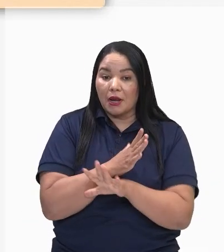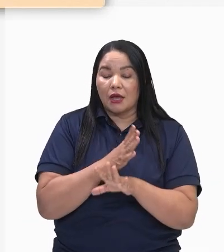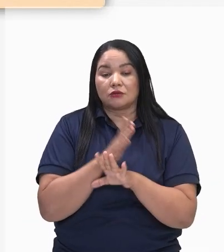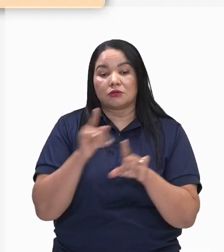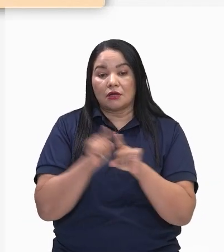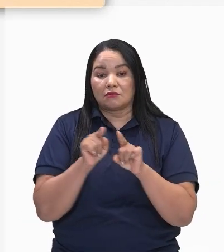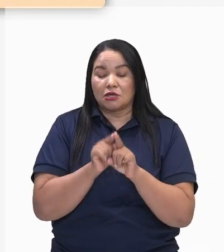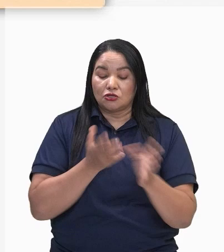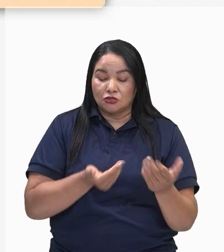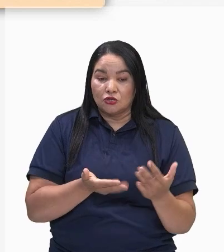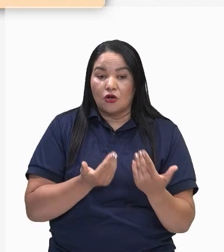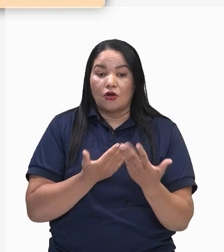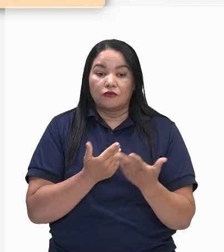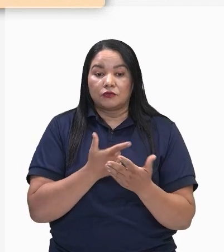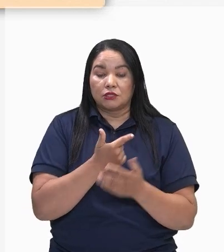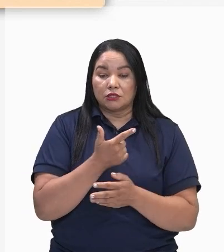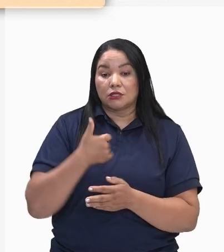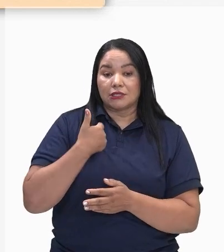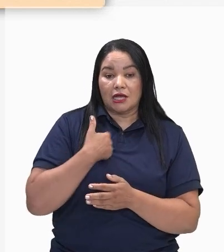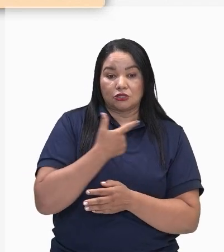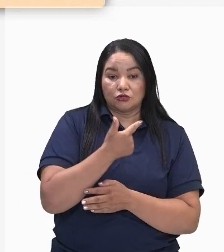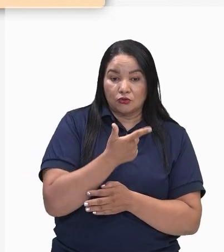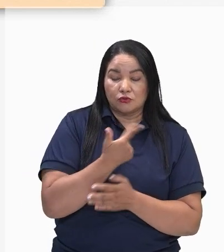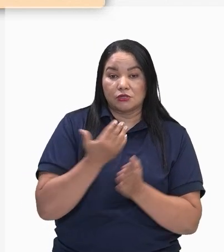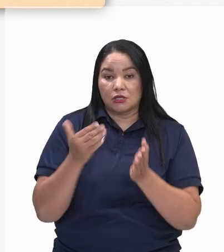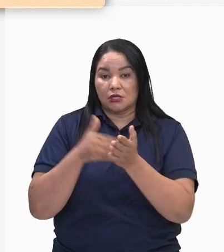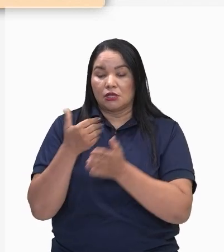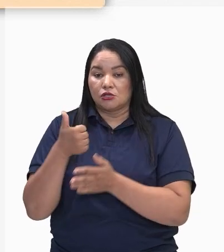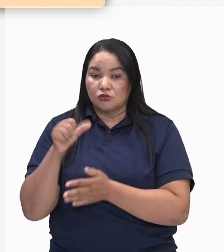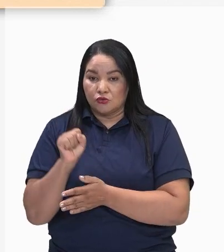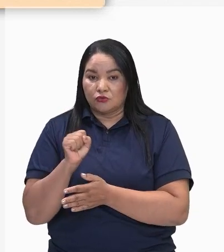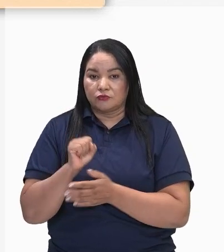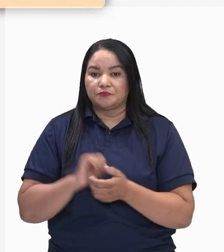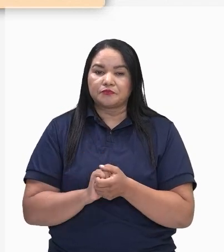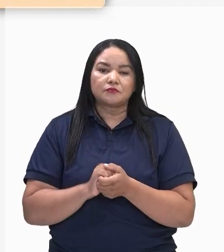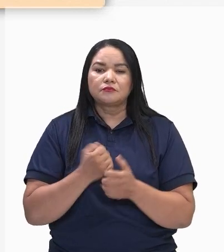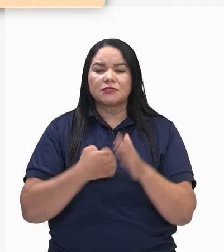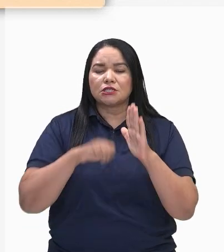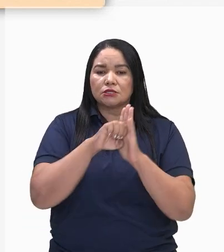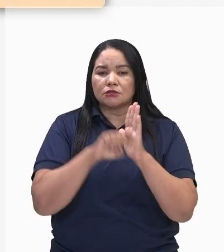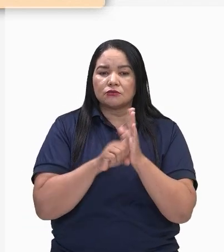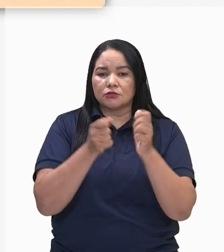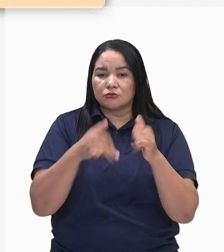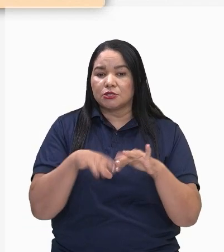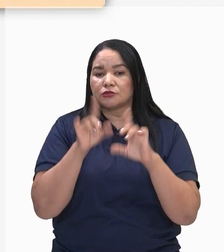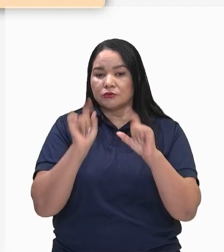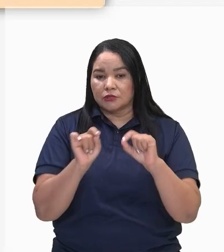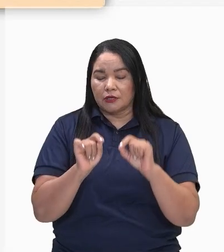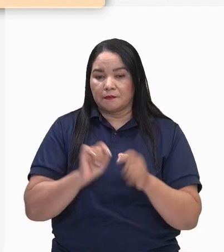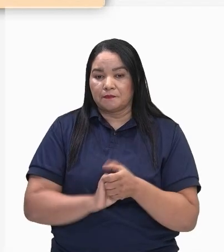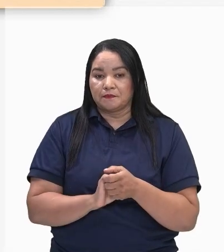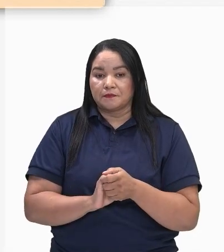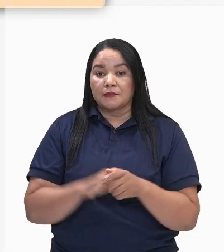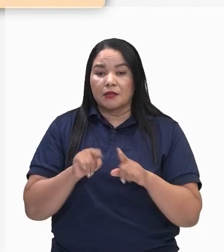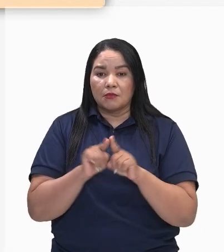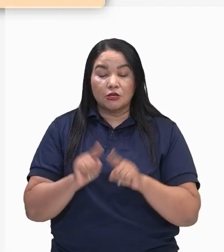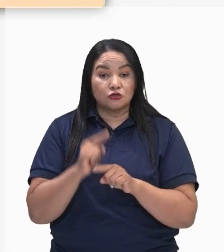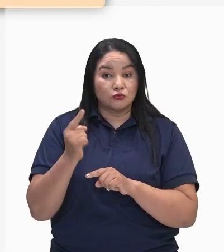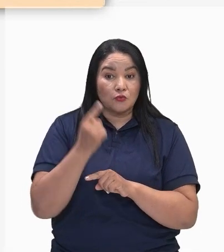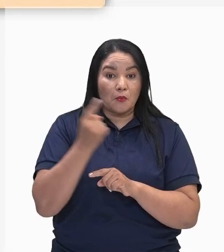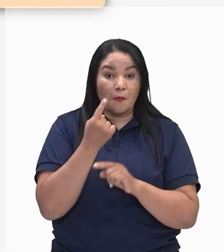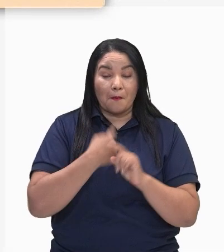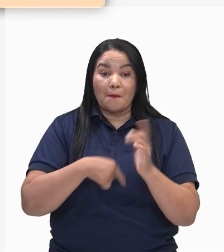entre 12 e 18 anos de idade. E o que o ECA diz? Né? Ele diz várias coisas, mas um dos